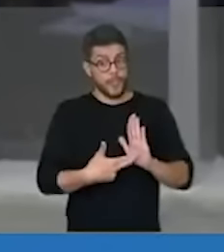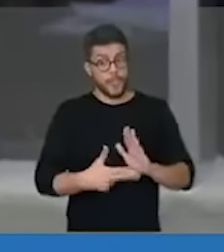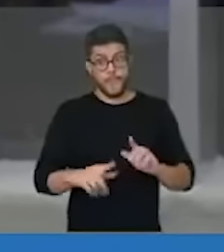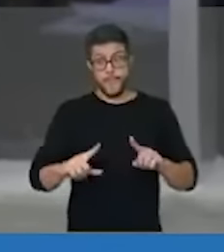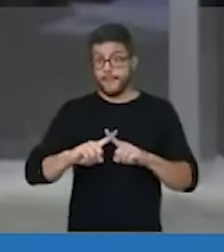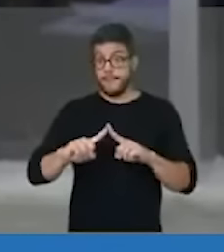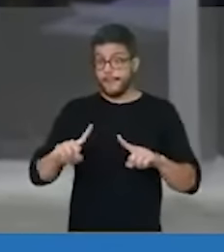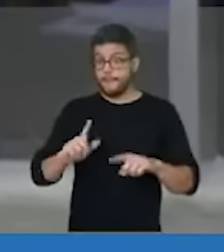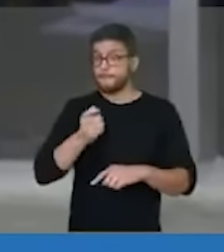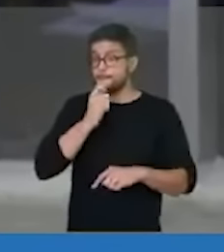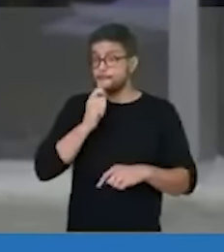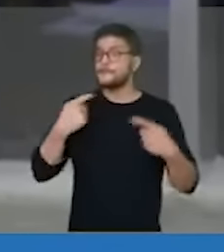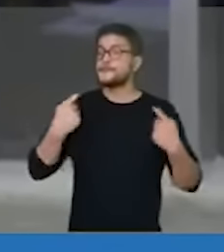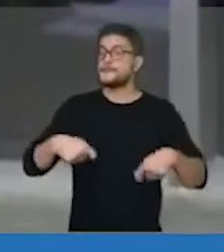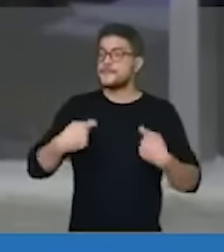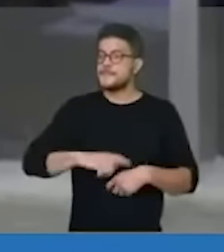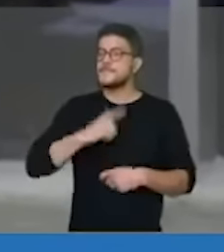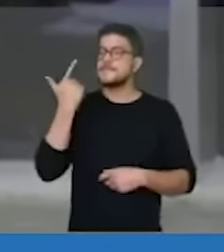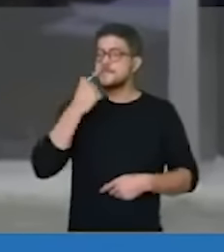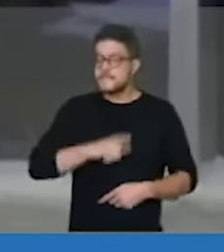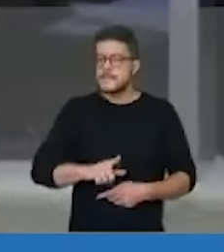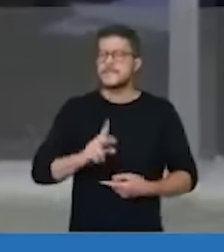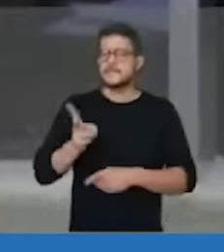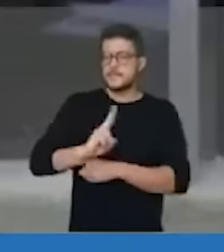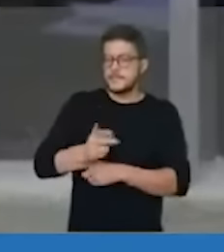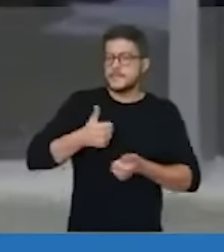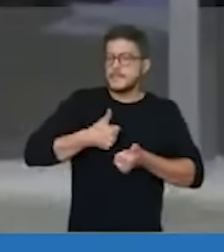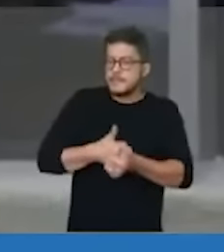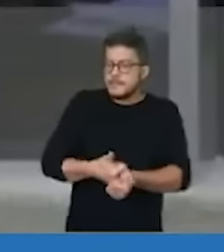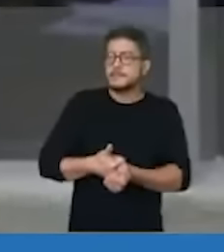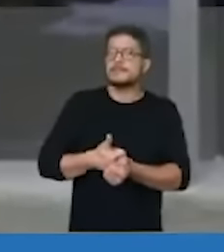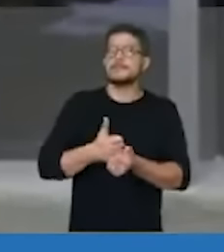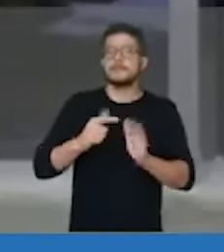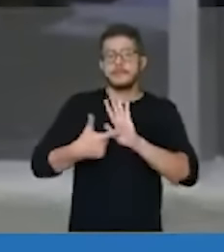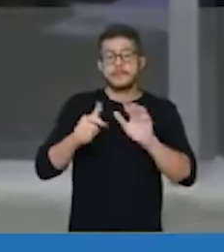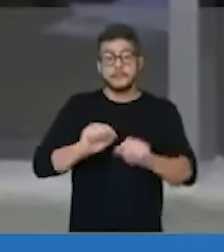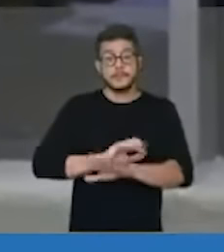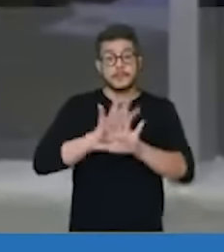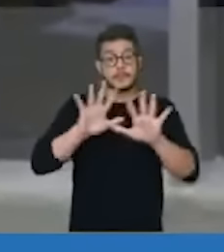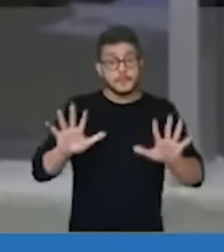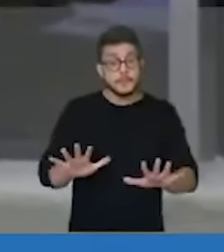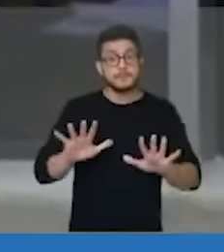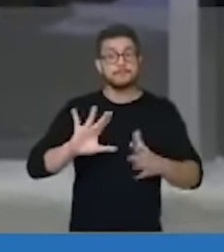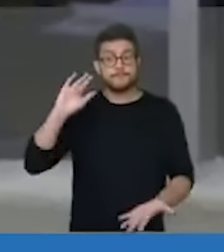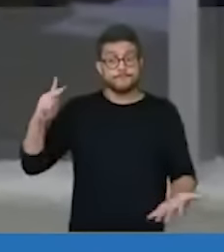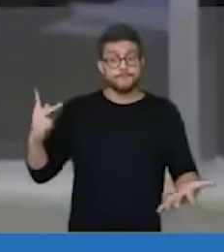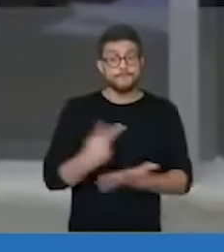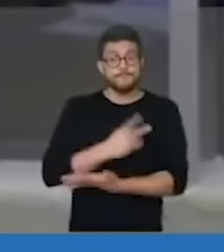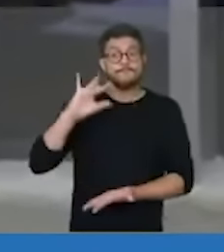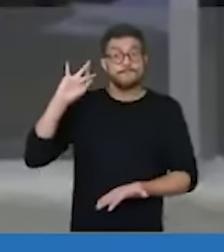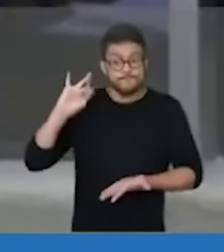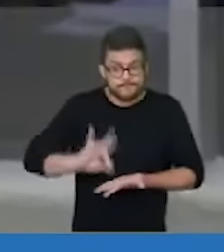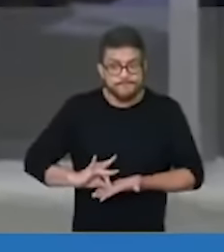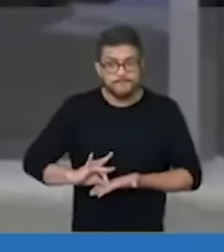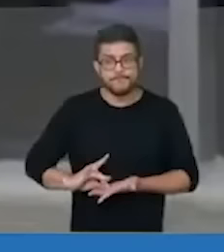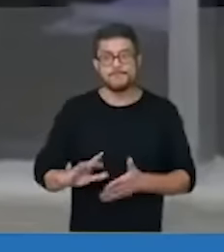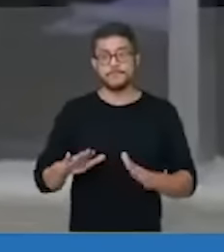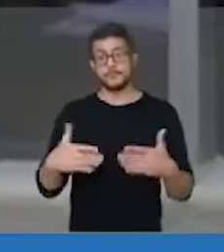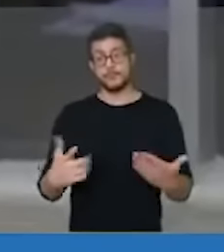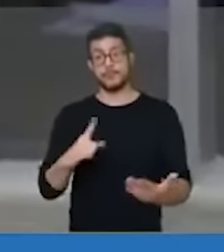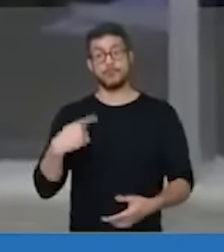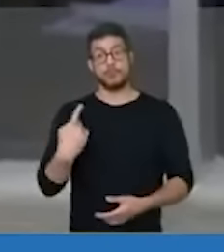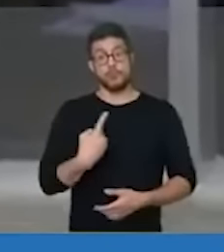a rastreabilidade, que a transparência, que a fiscalização vai ser feita de verdade. E nós, do PSOL, achamos que